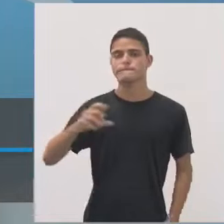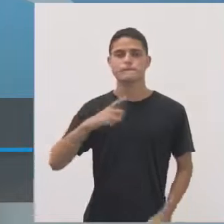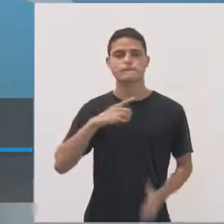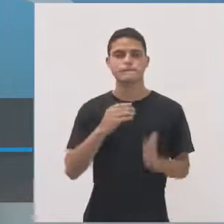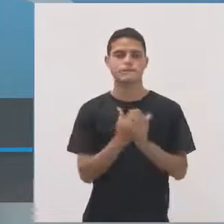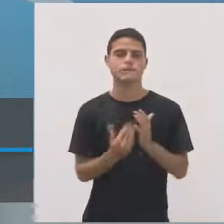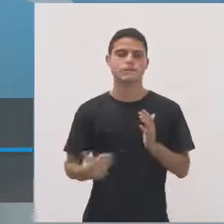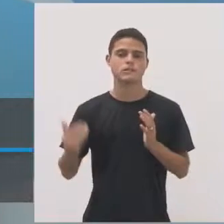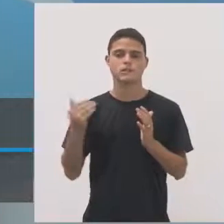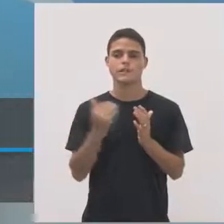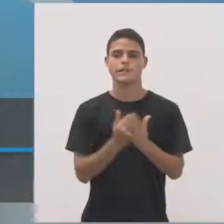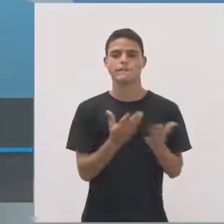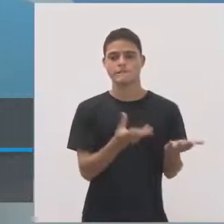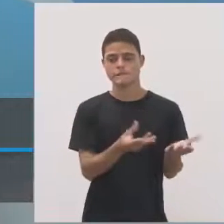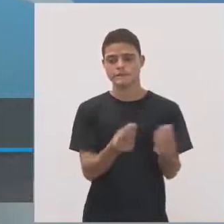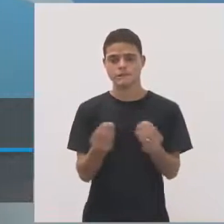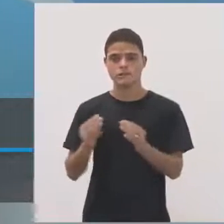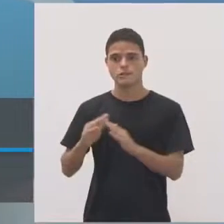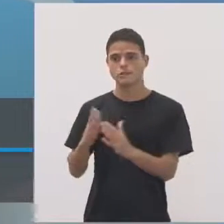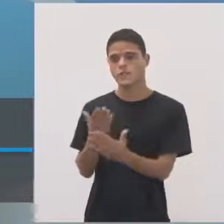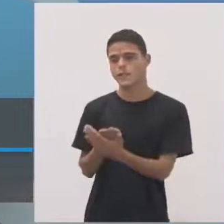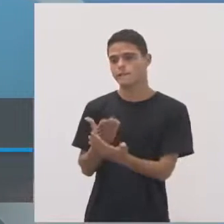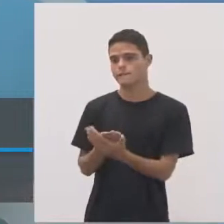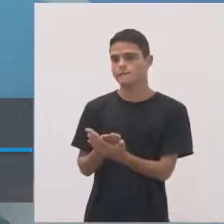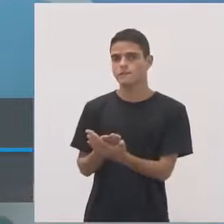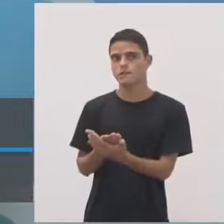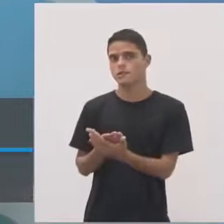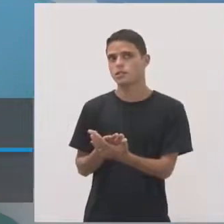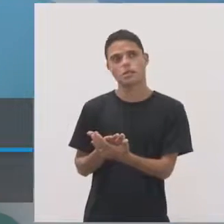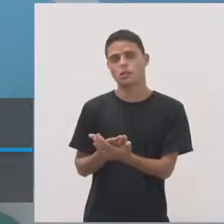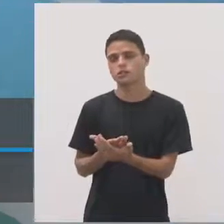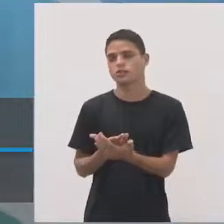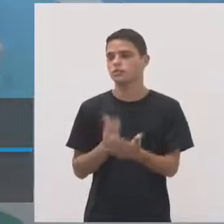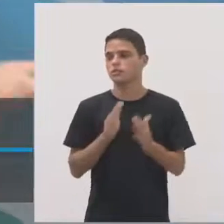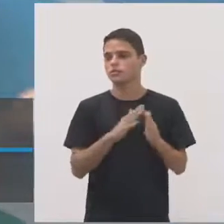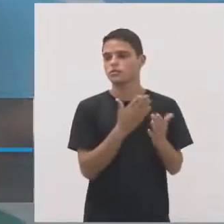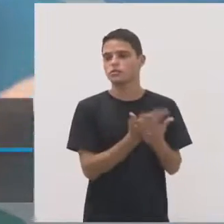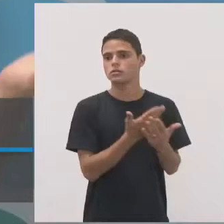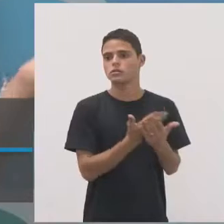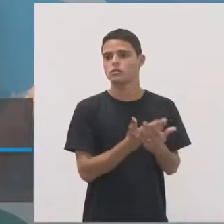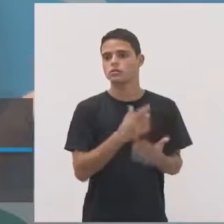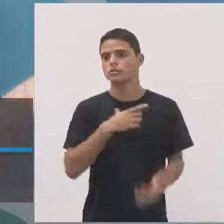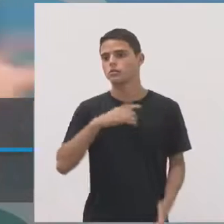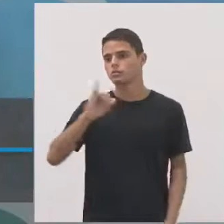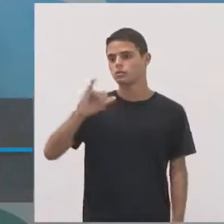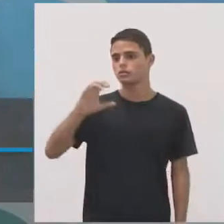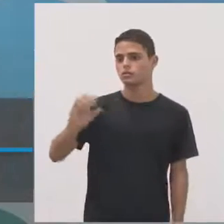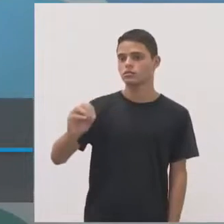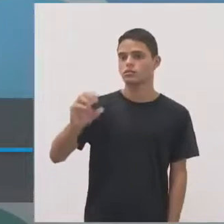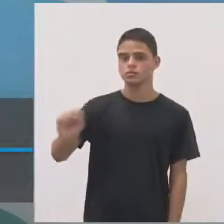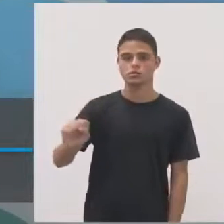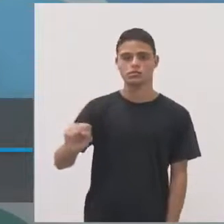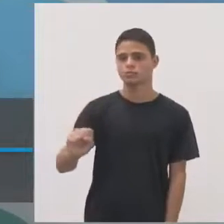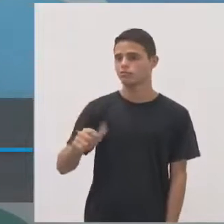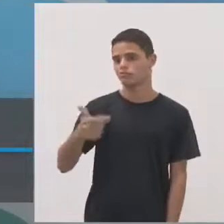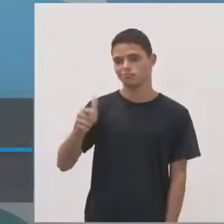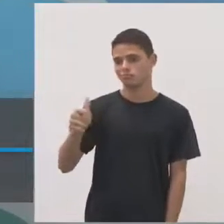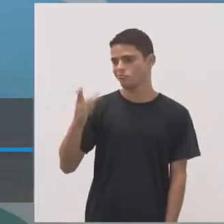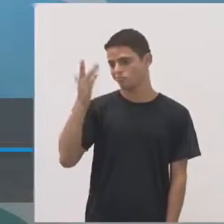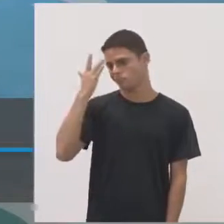Tem todas as escolas que a gente vai... Eu desconheço alguma escola que tenha, por exemplo, iOS, que tenha,